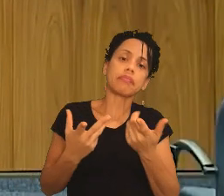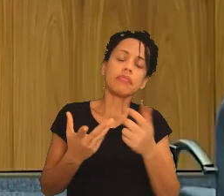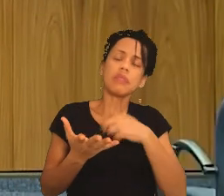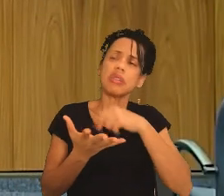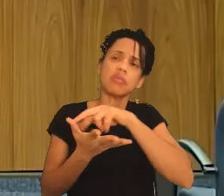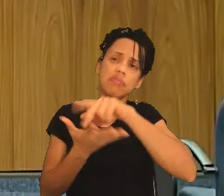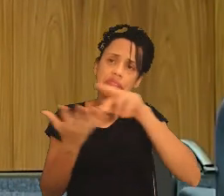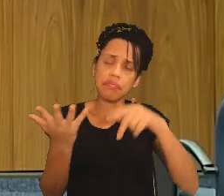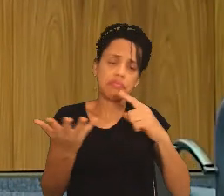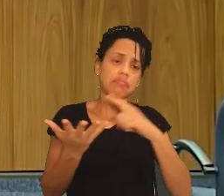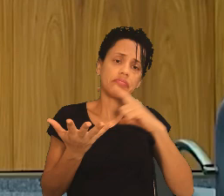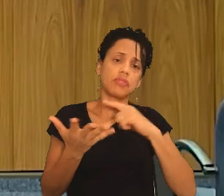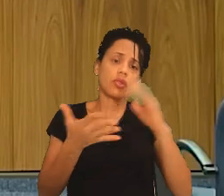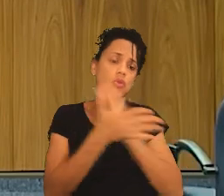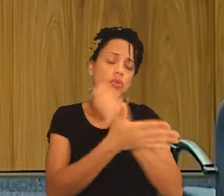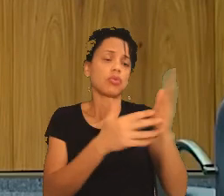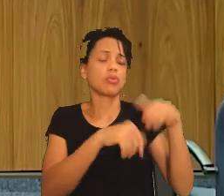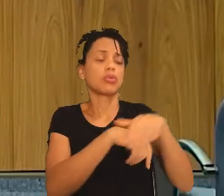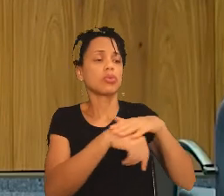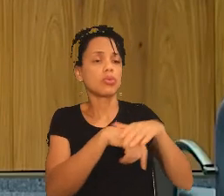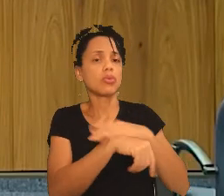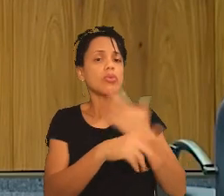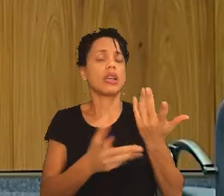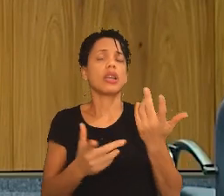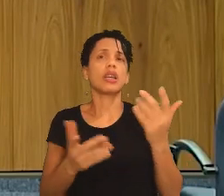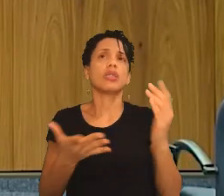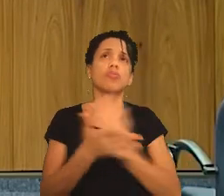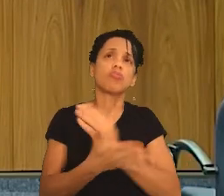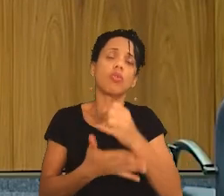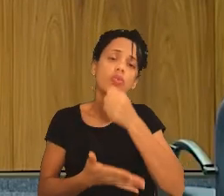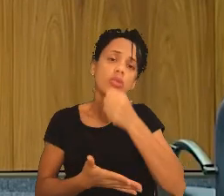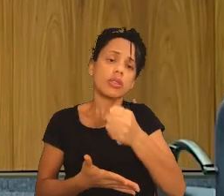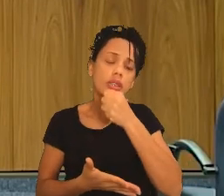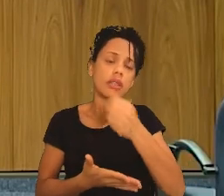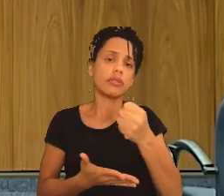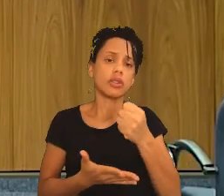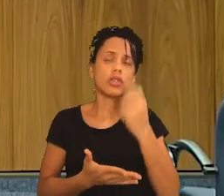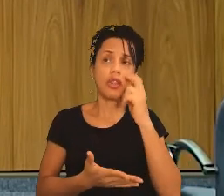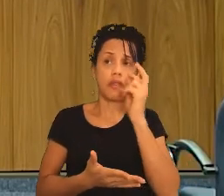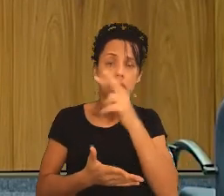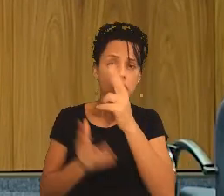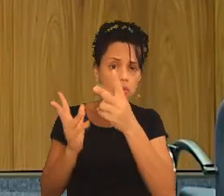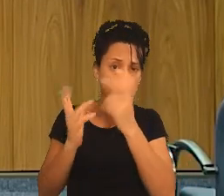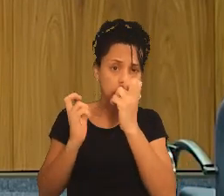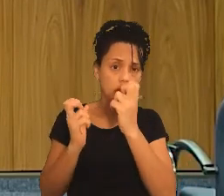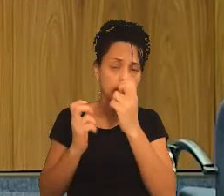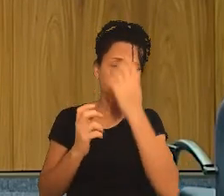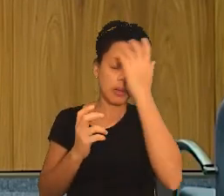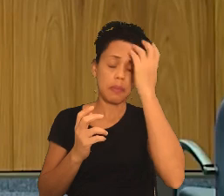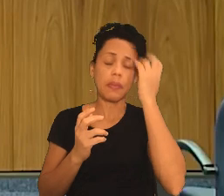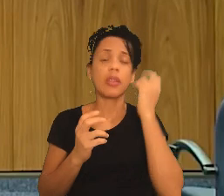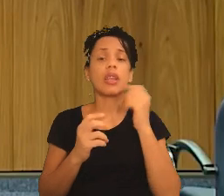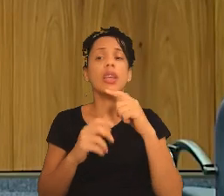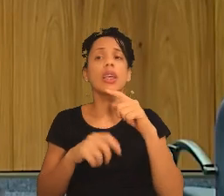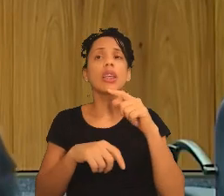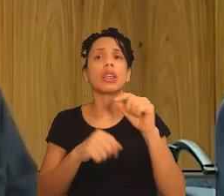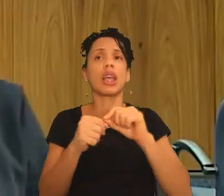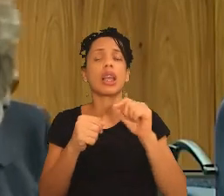continua vendo qualidades no trabalho, né? Um trabalho que com tão pouco, juntando material